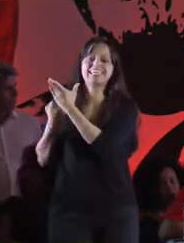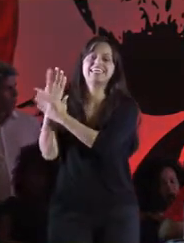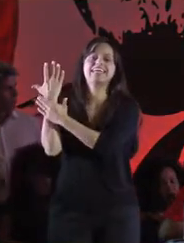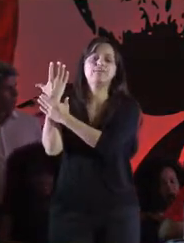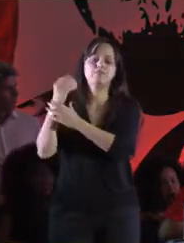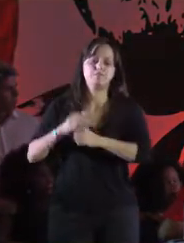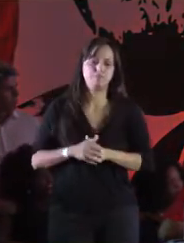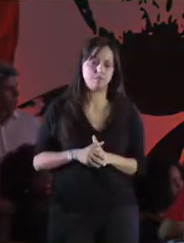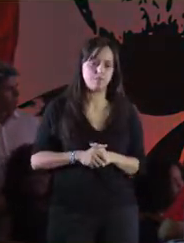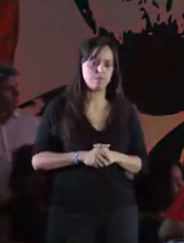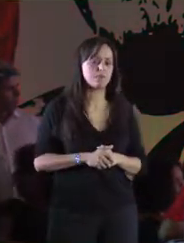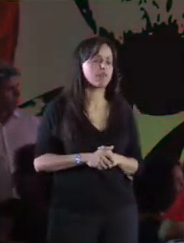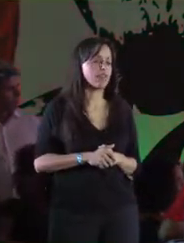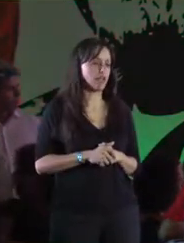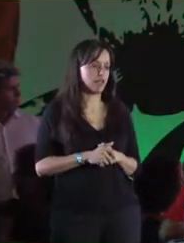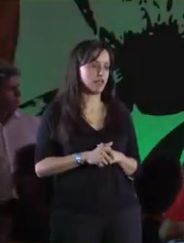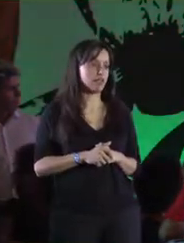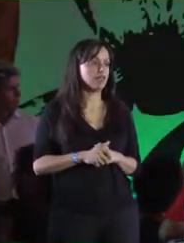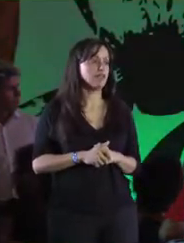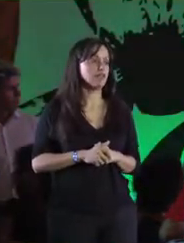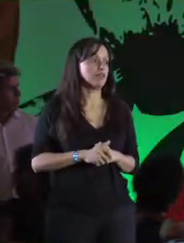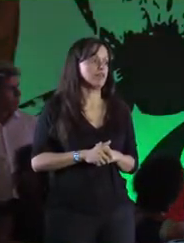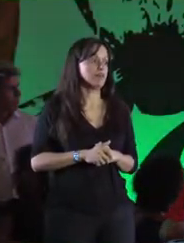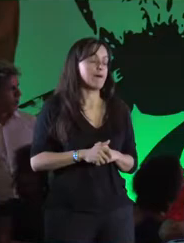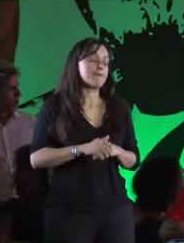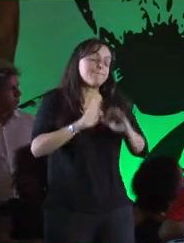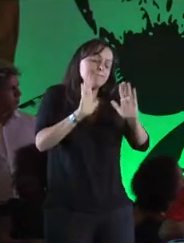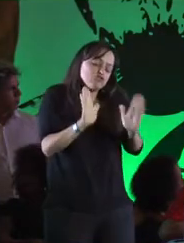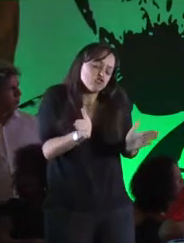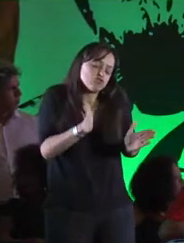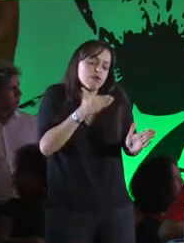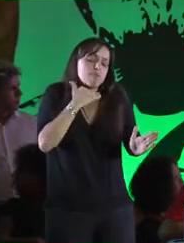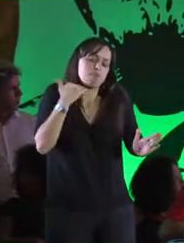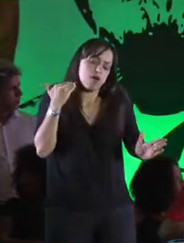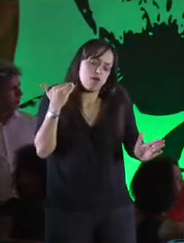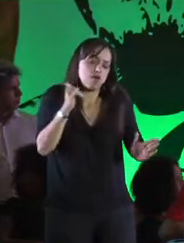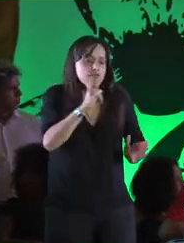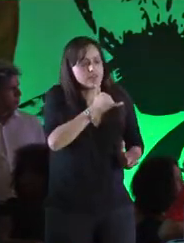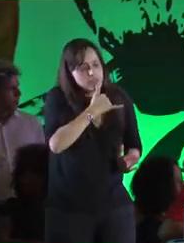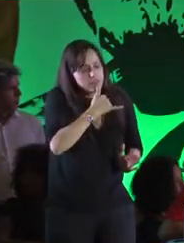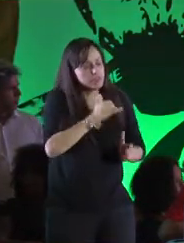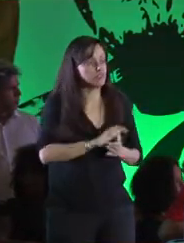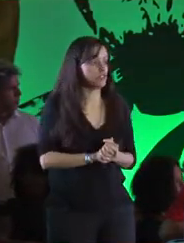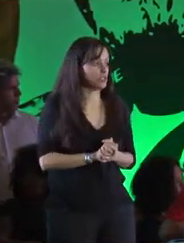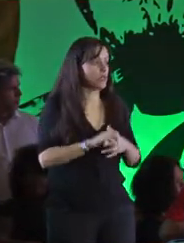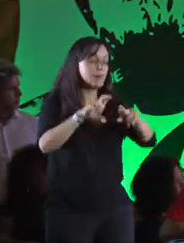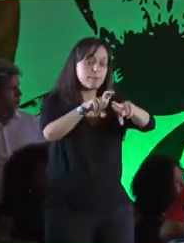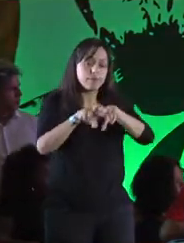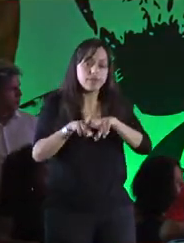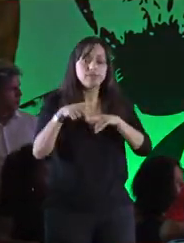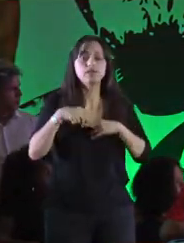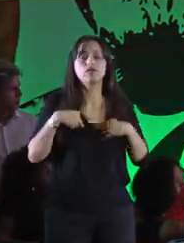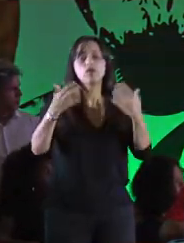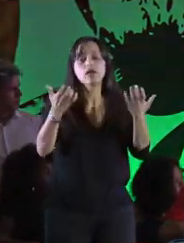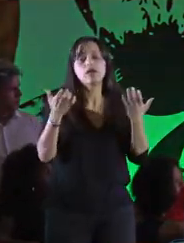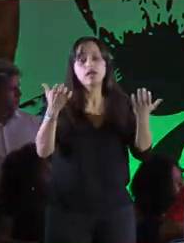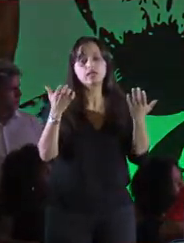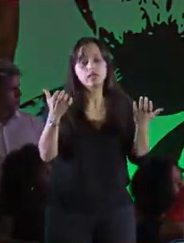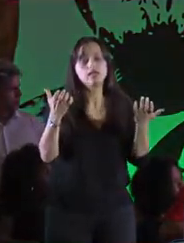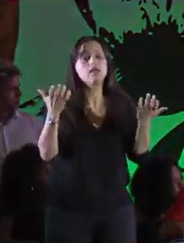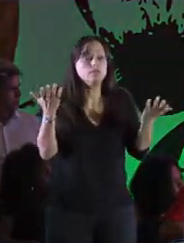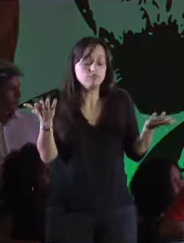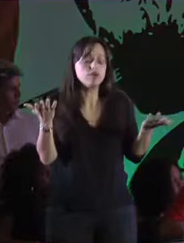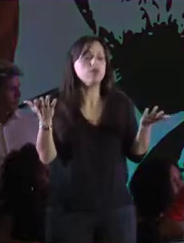que não já estão mais entre nós. Então eu queria começar com um companheiro